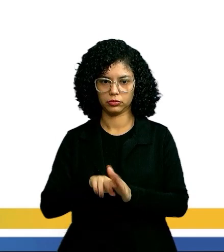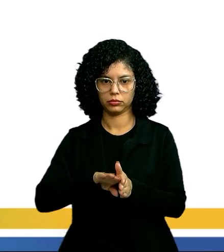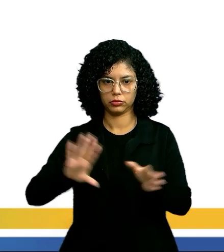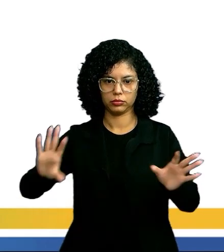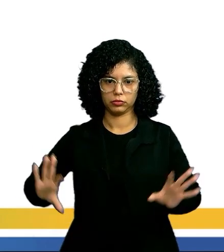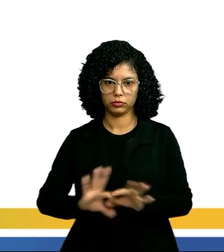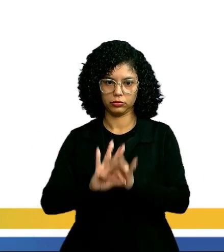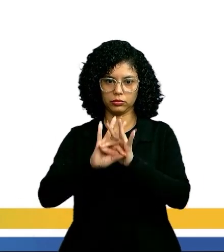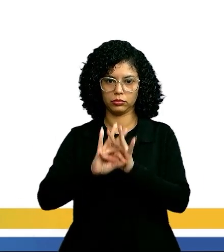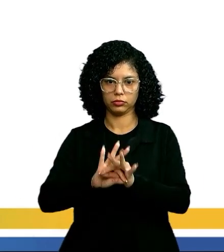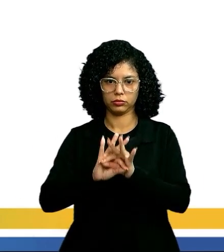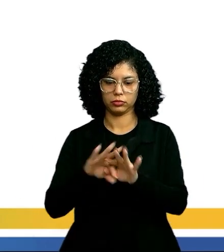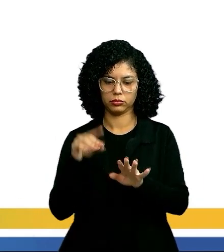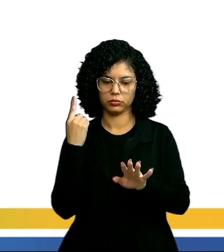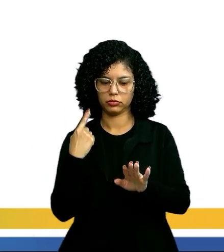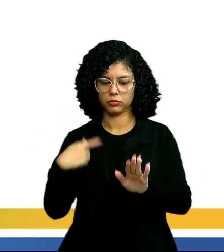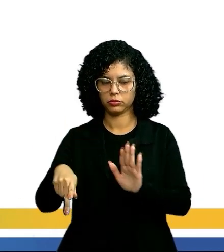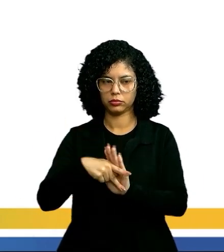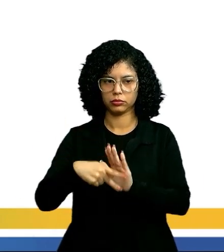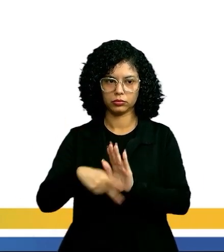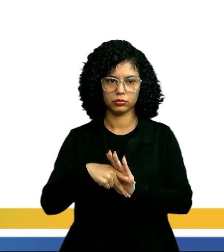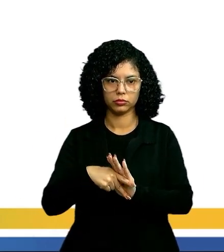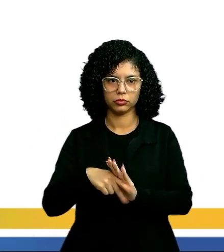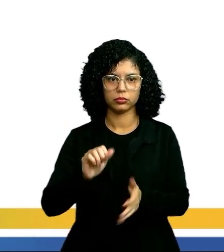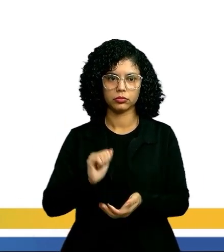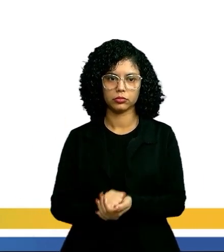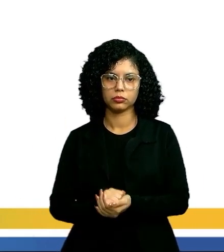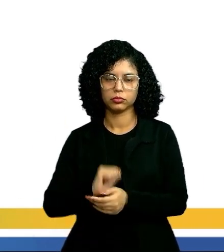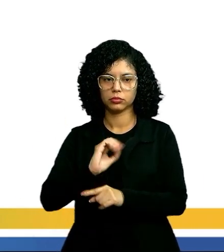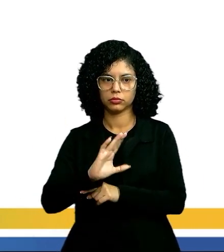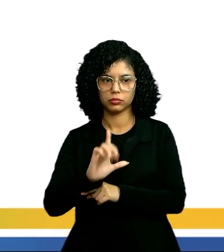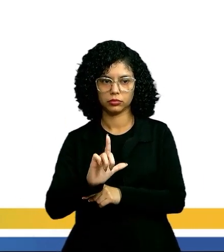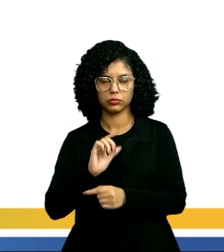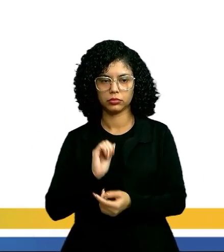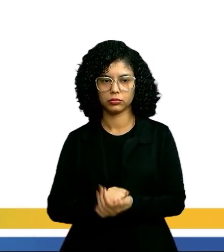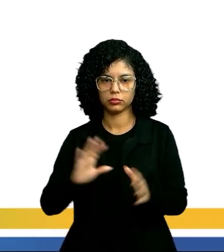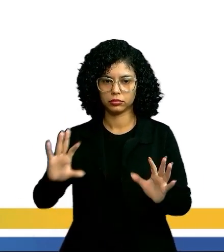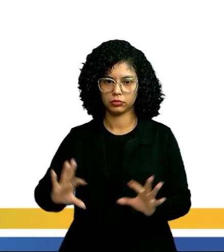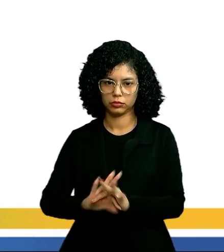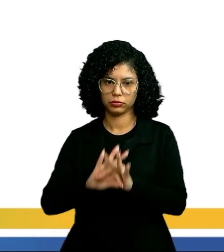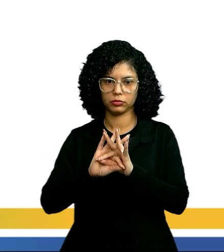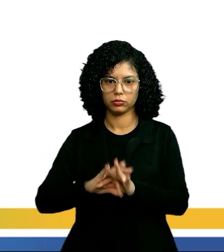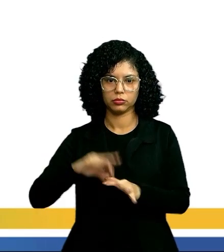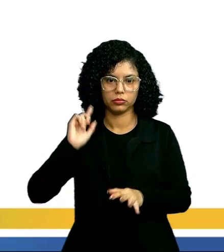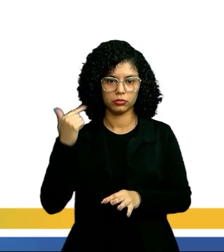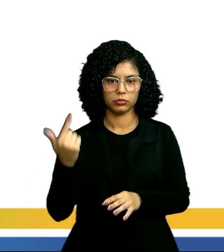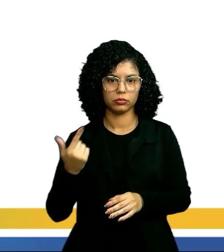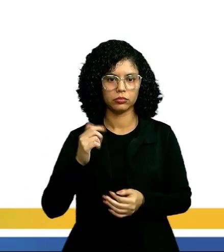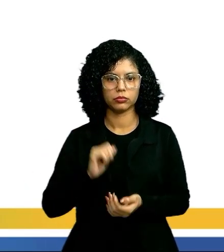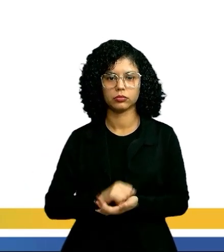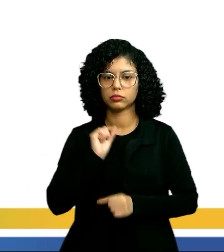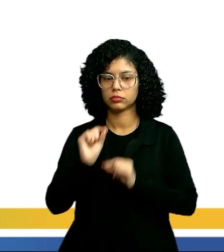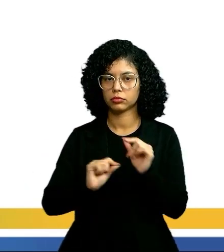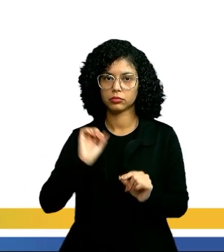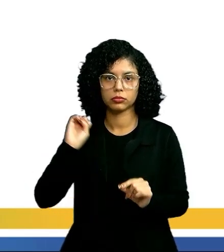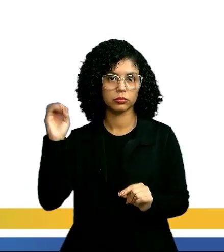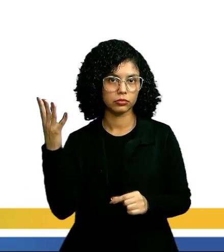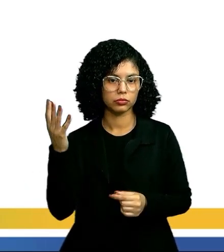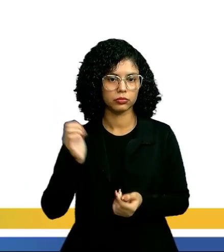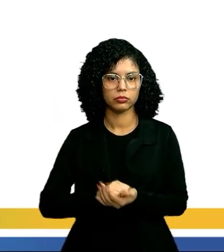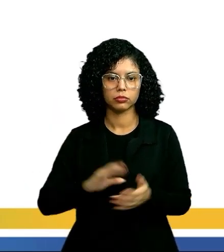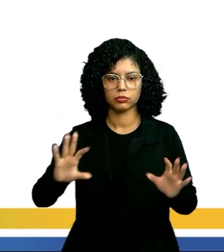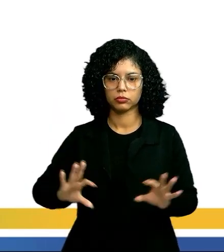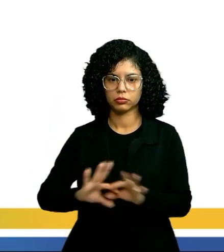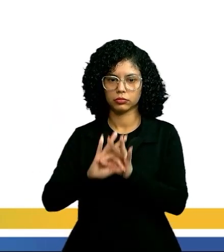ser ligado a um dos carbonos e o átomo de cloro também vai ser ligado ao outro carbono. O que acontece